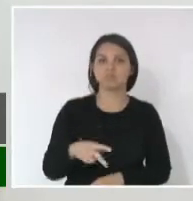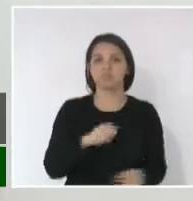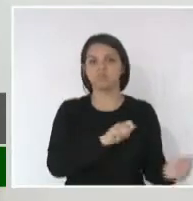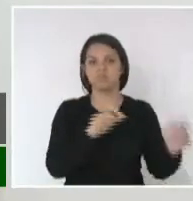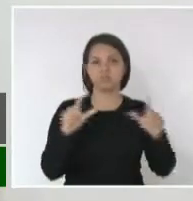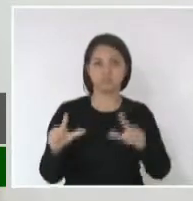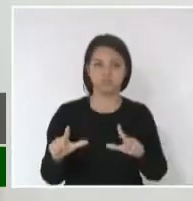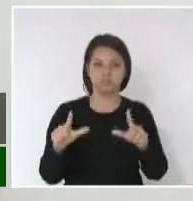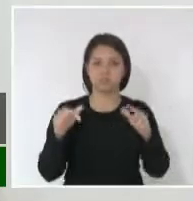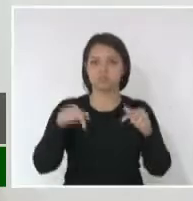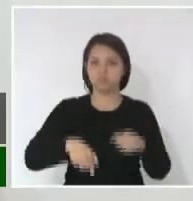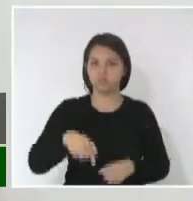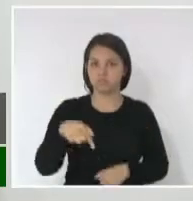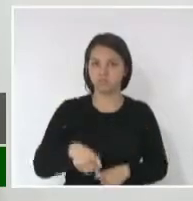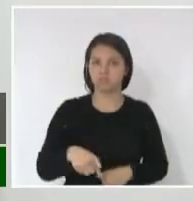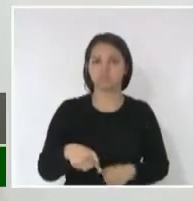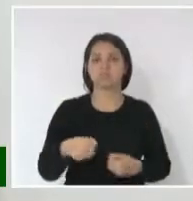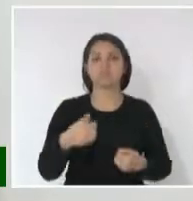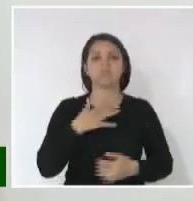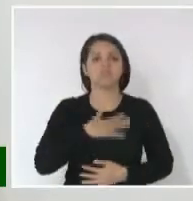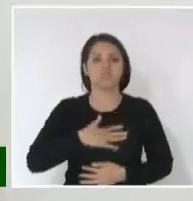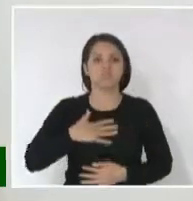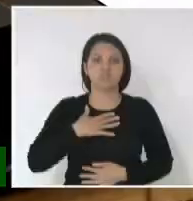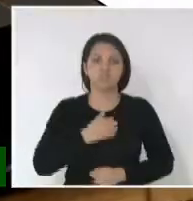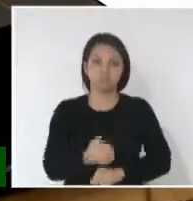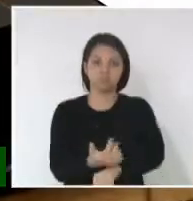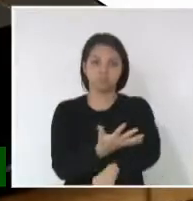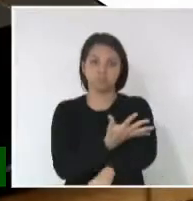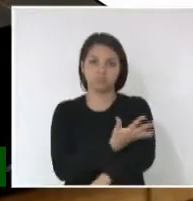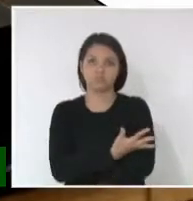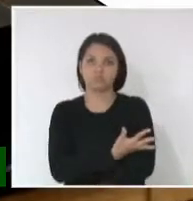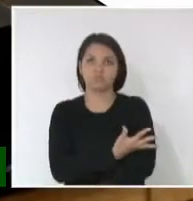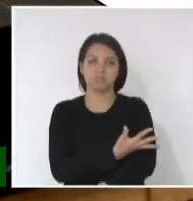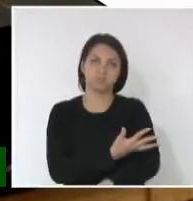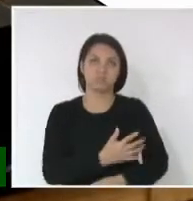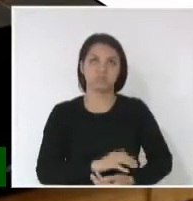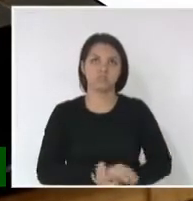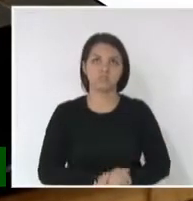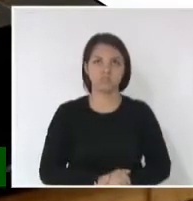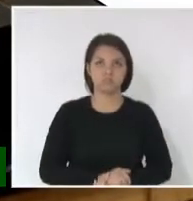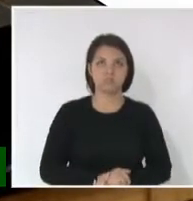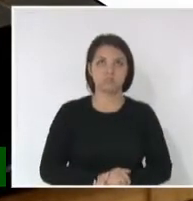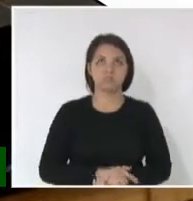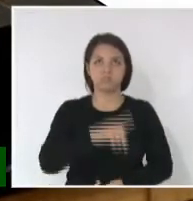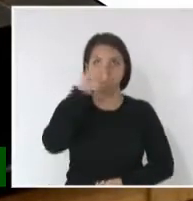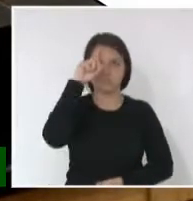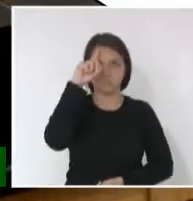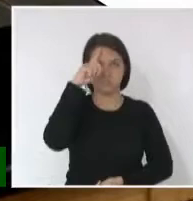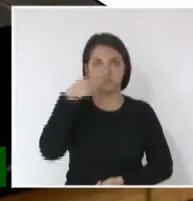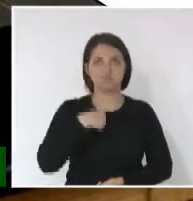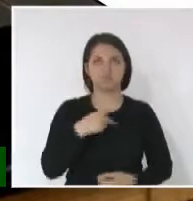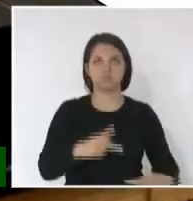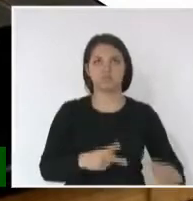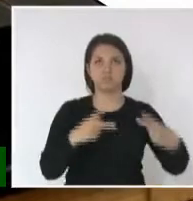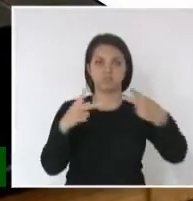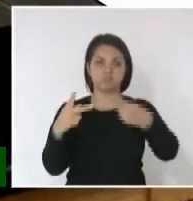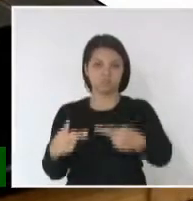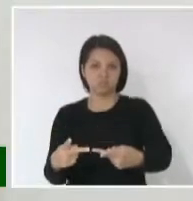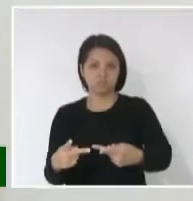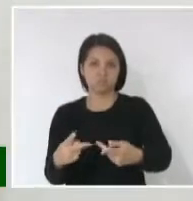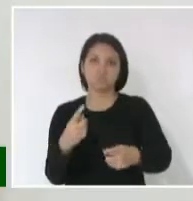deputado Natalino, me emociona. Eu sinto a mesma emoção que foi o dia que eu fui visitar. Até